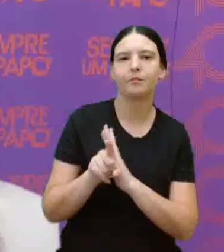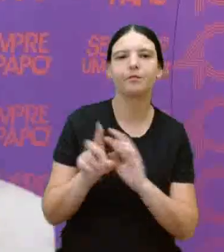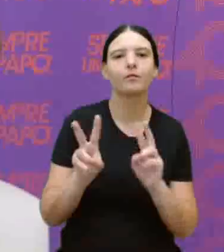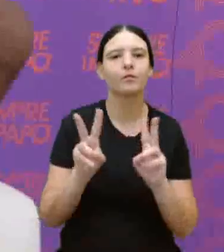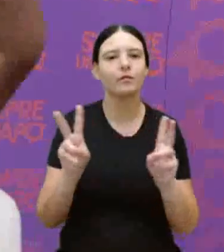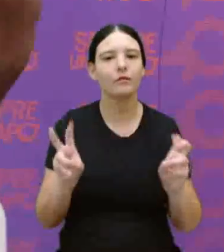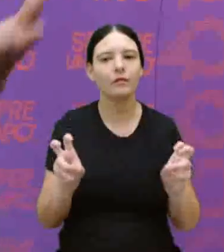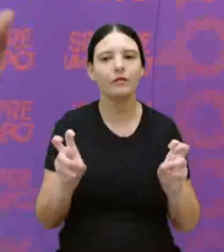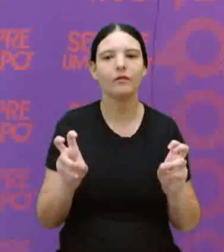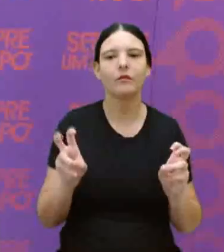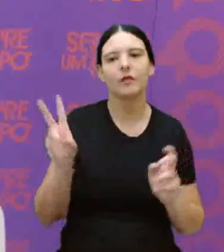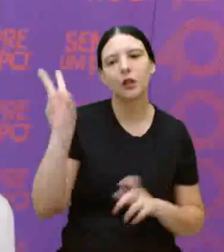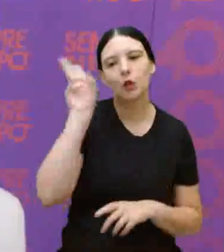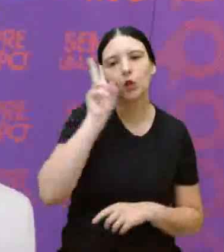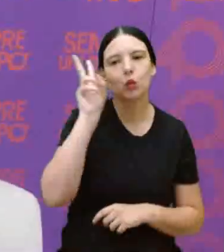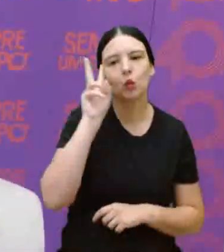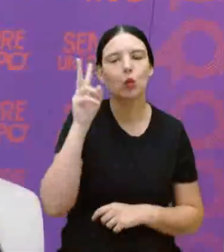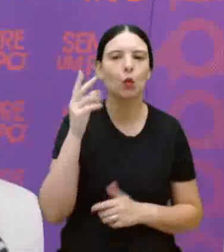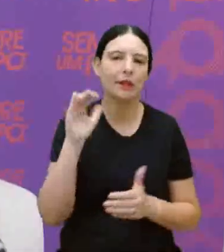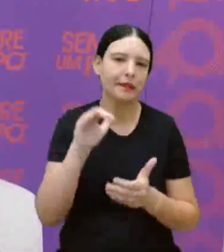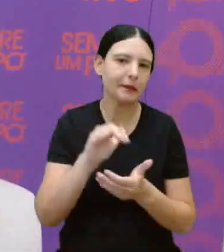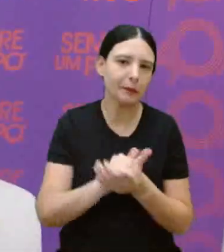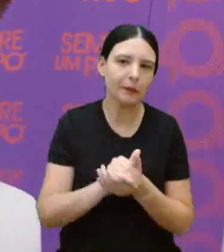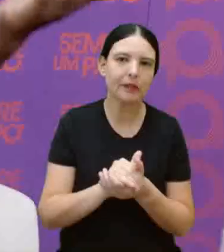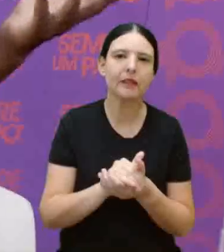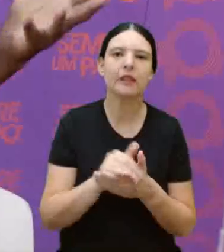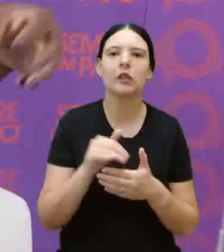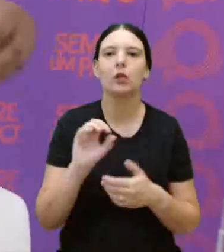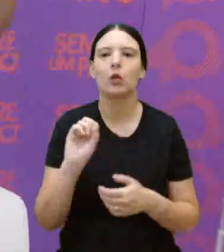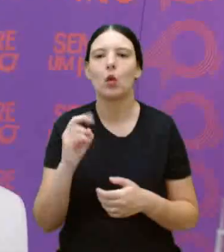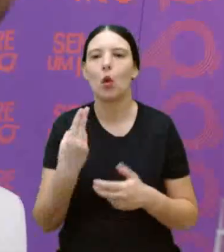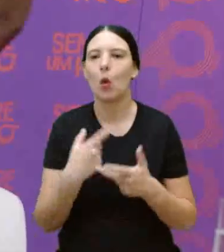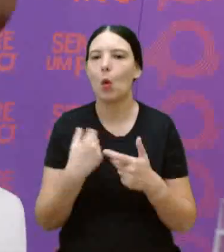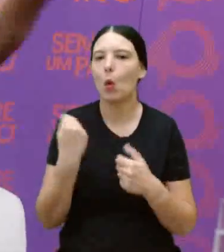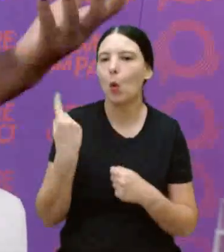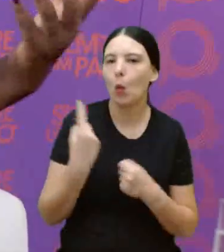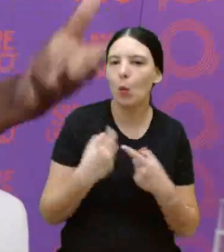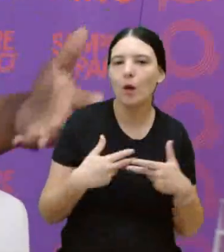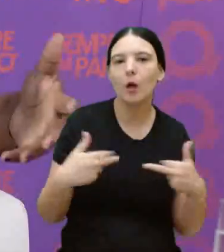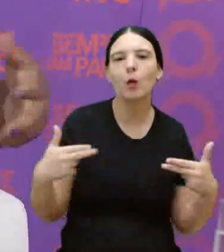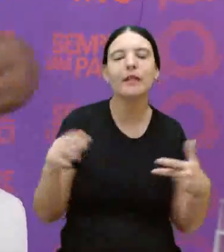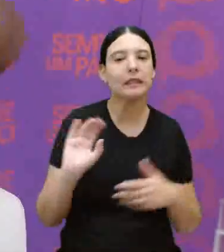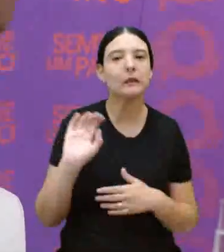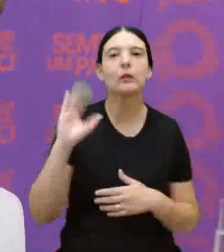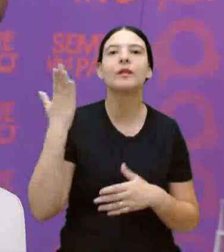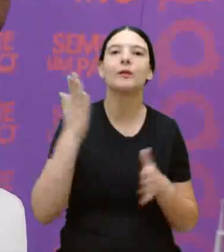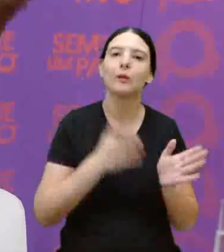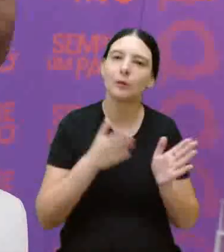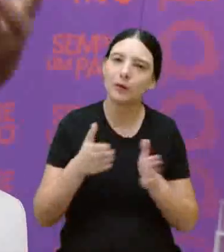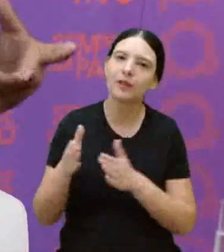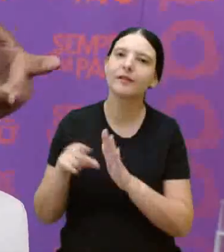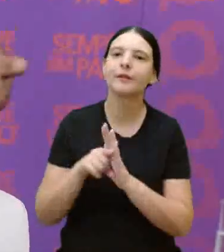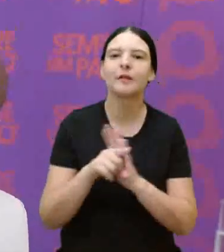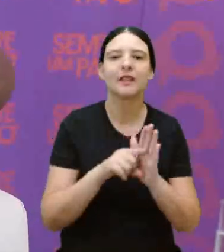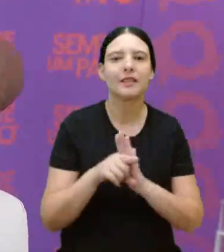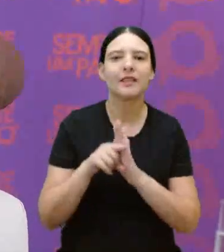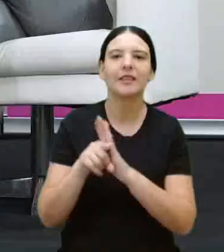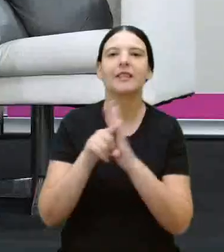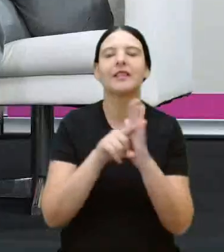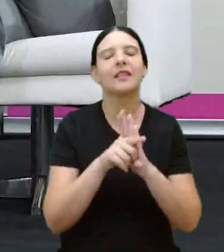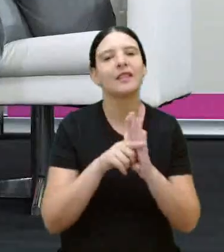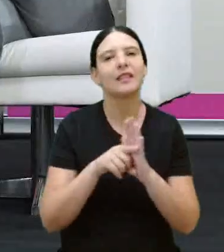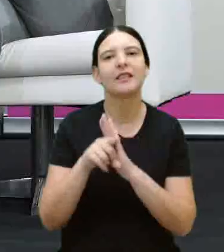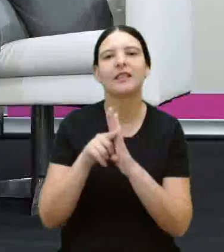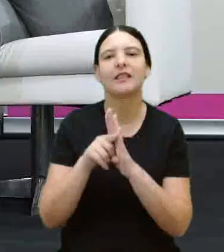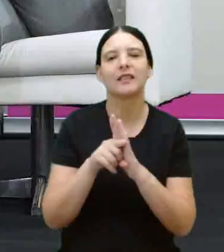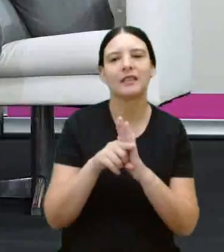história, de algum casamento, de alguma coisa que foi inusitada dentro desse processo de pesquisa, dentro desse processo que